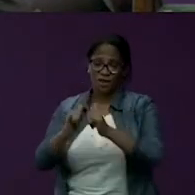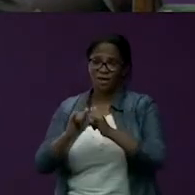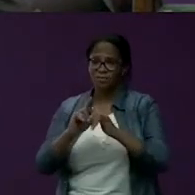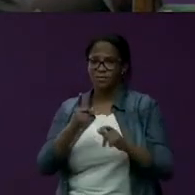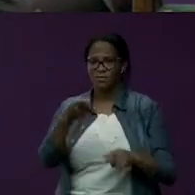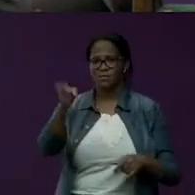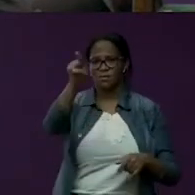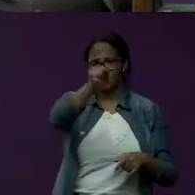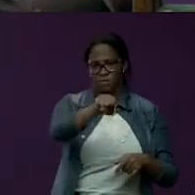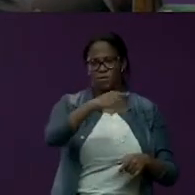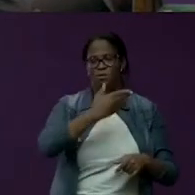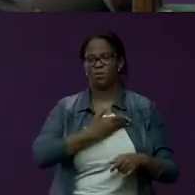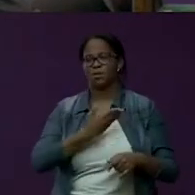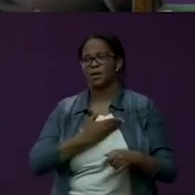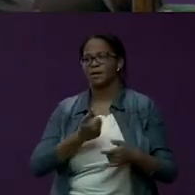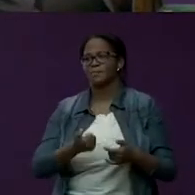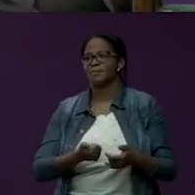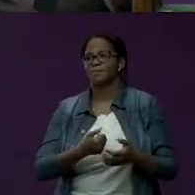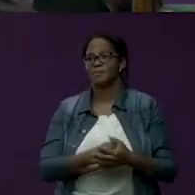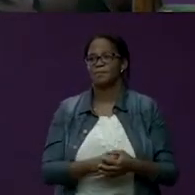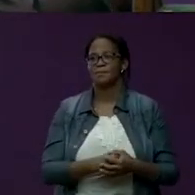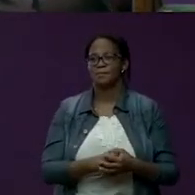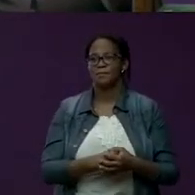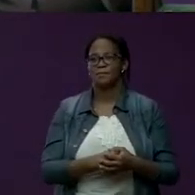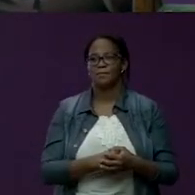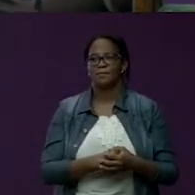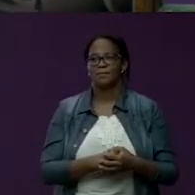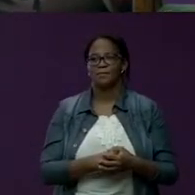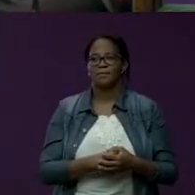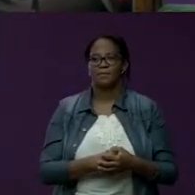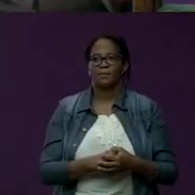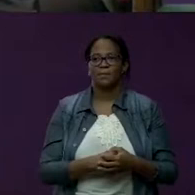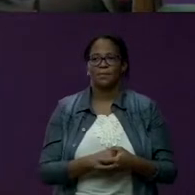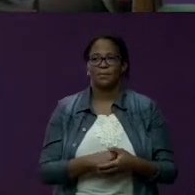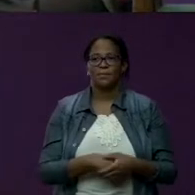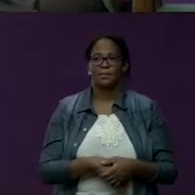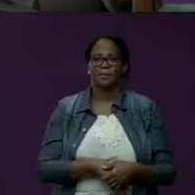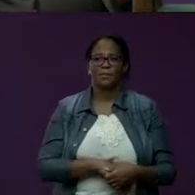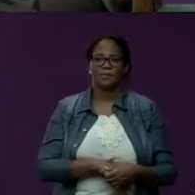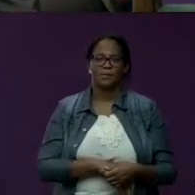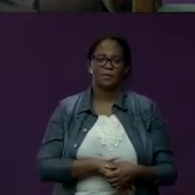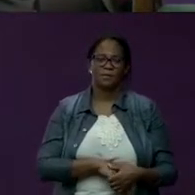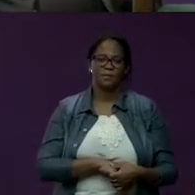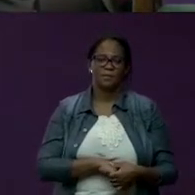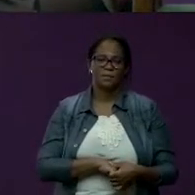pode passar lá para a nossa colega ali, que aí a gente já junta.